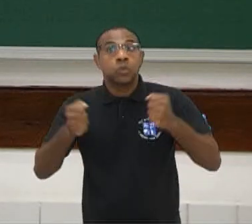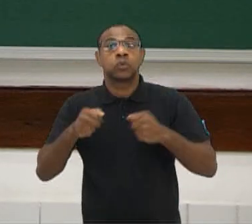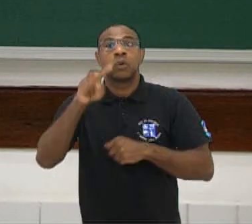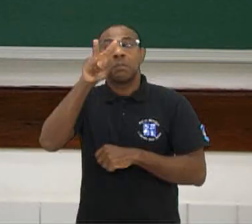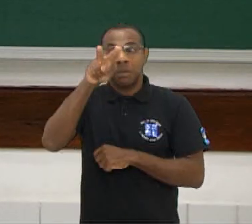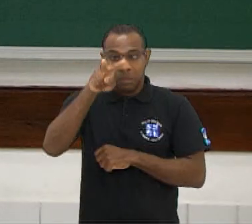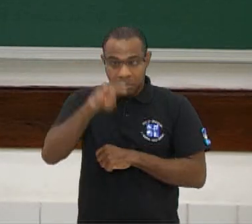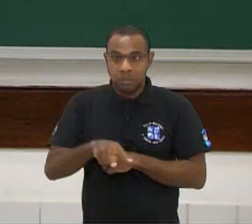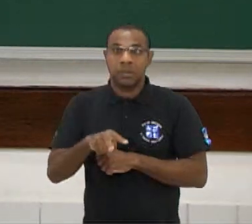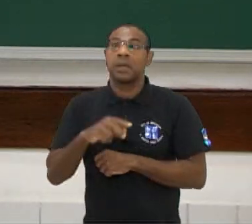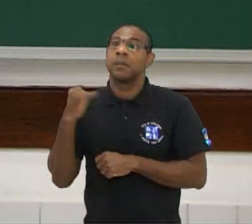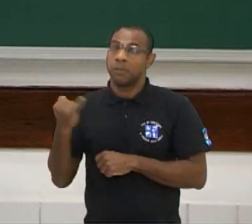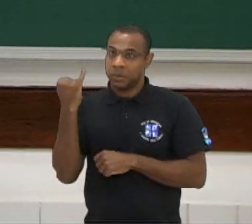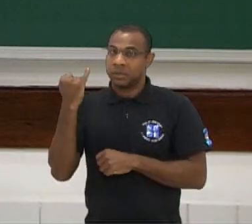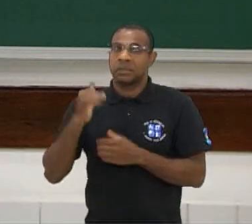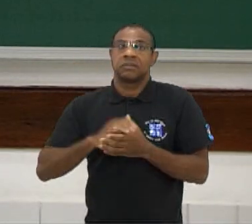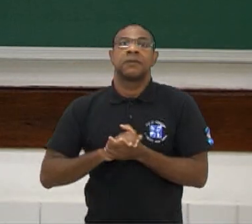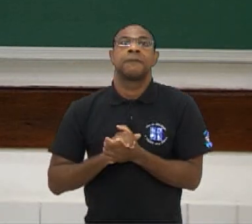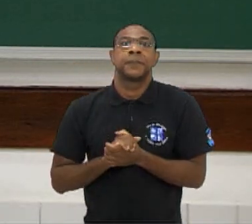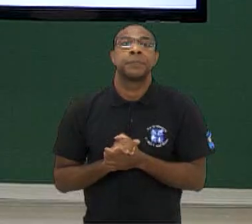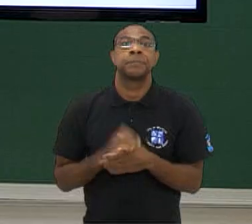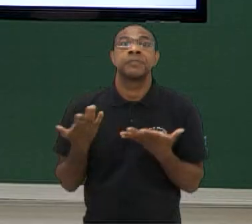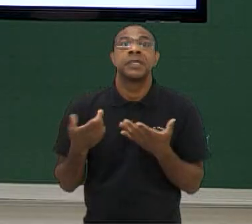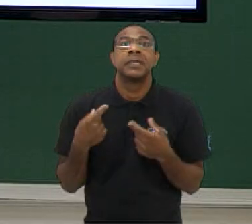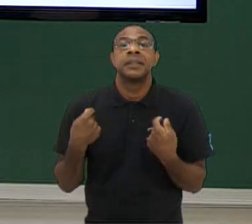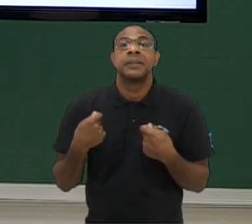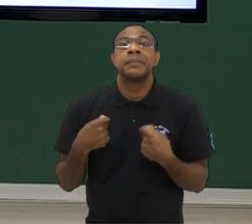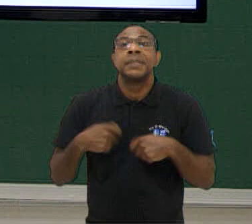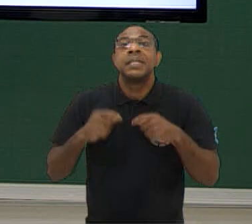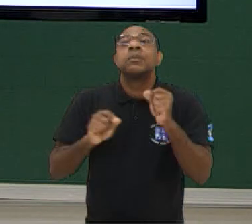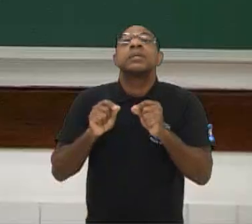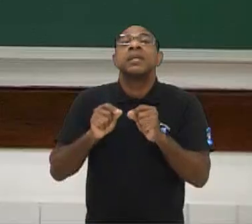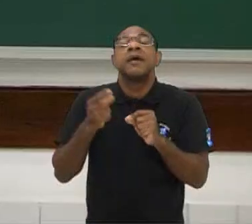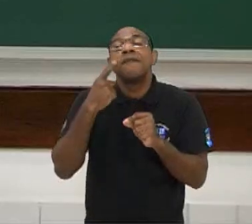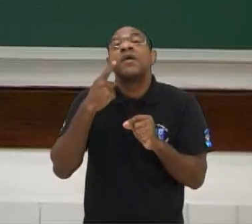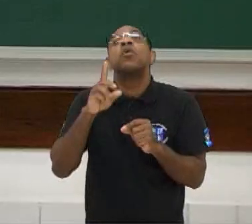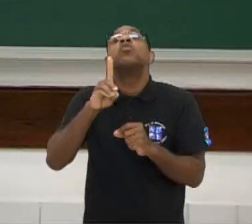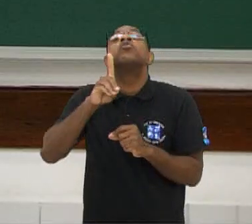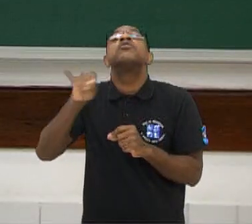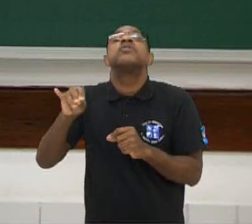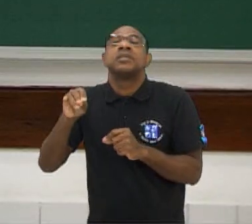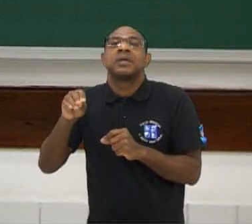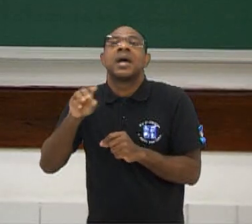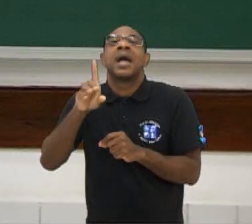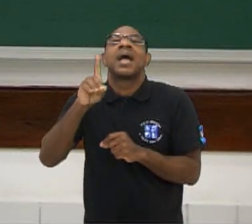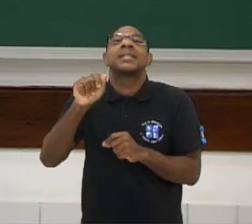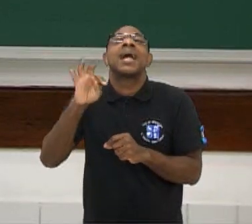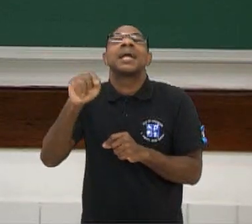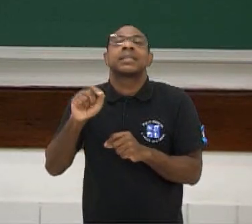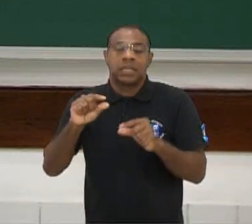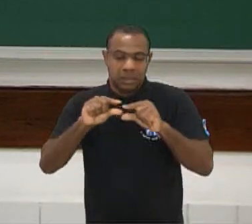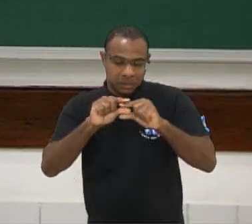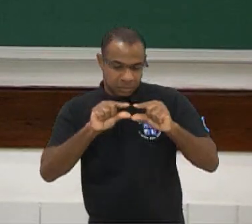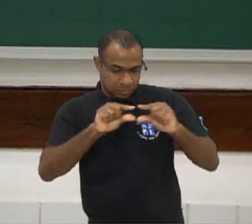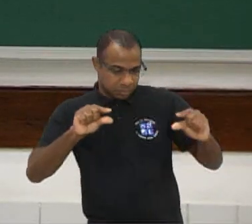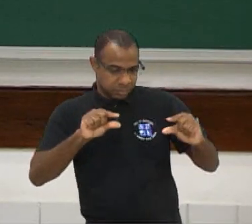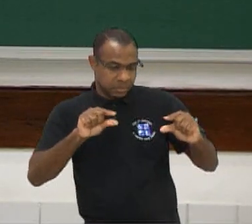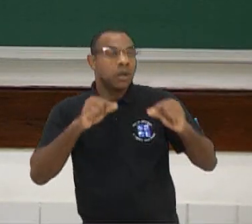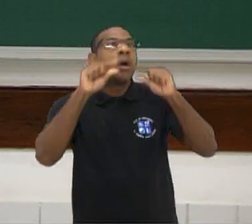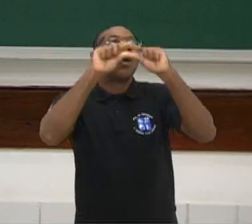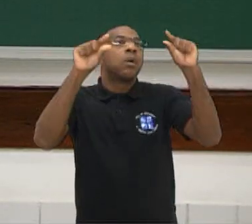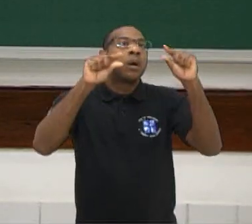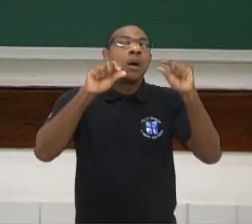a notícia. E nós temos também que verificar a data da notícia. Por quê? Porque a notícia ela pode